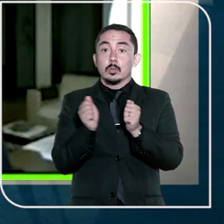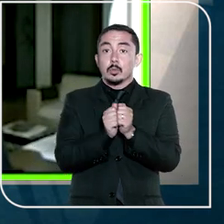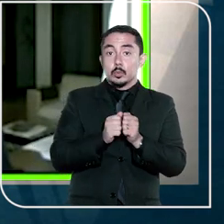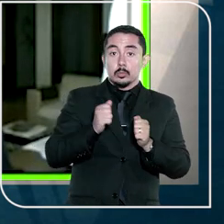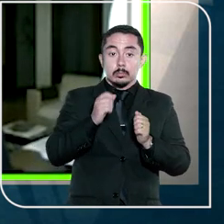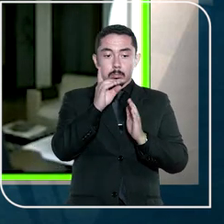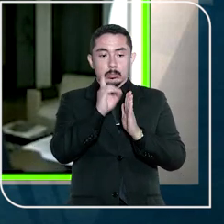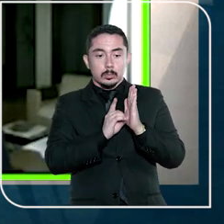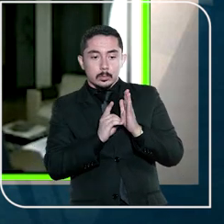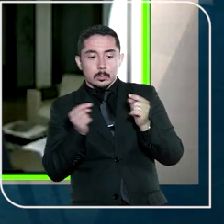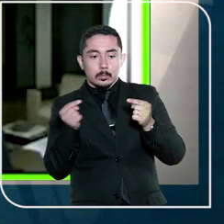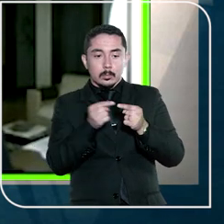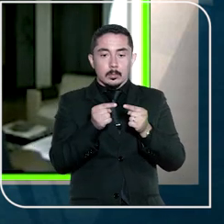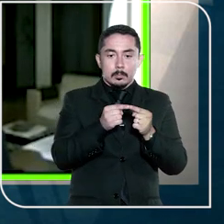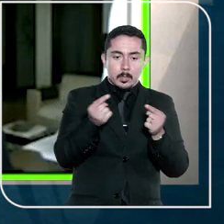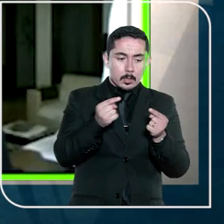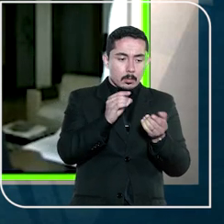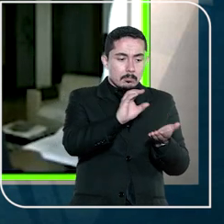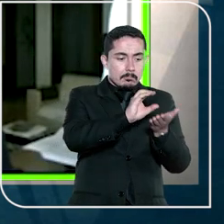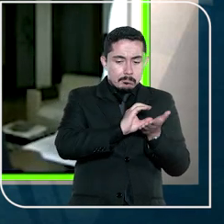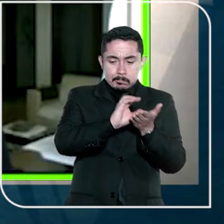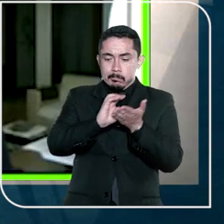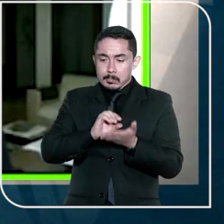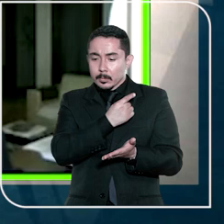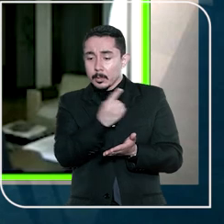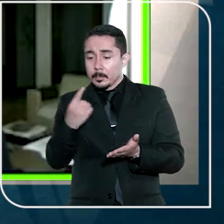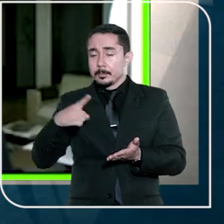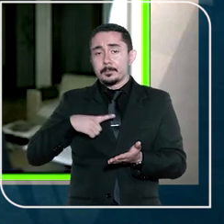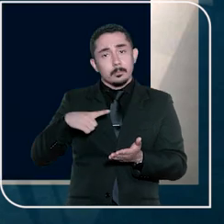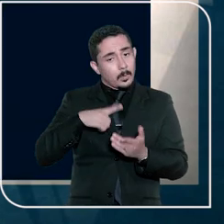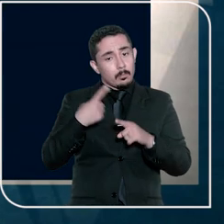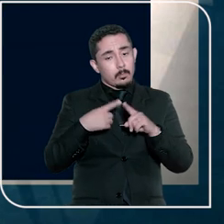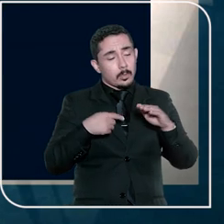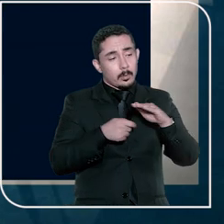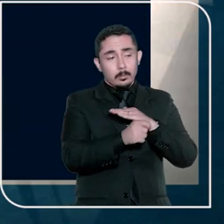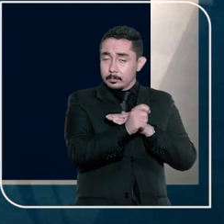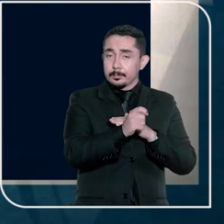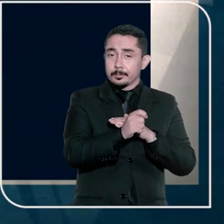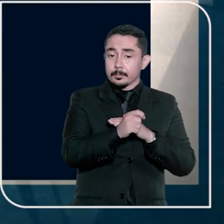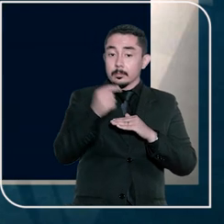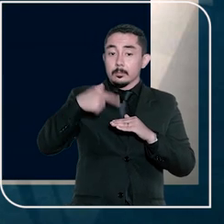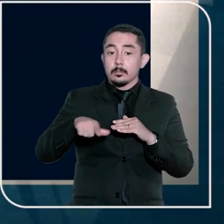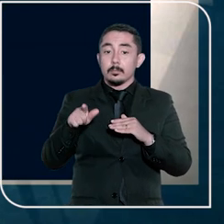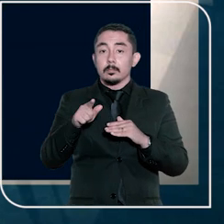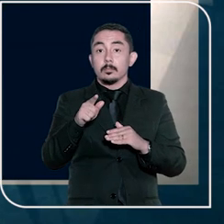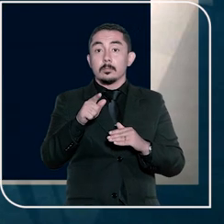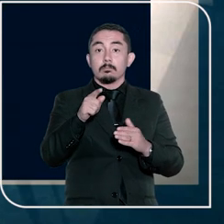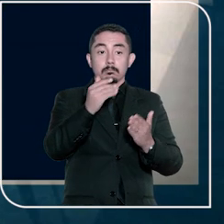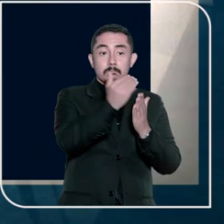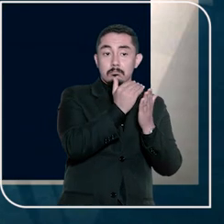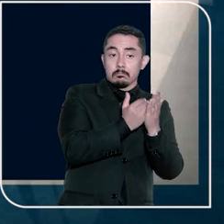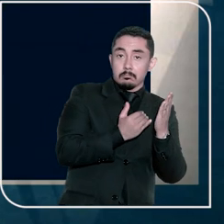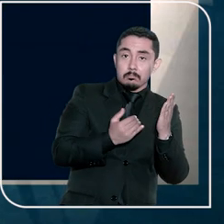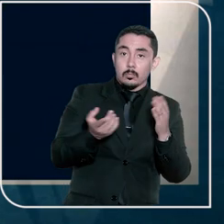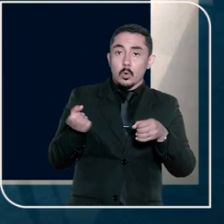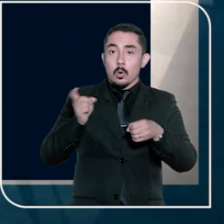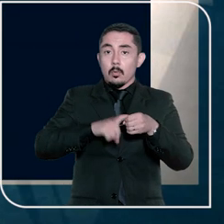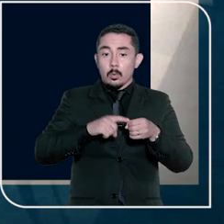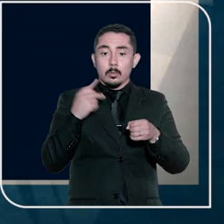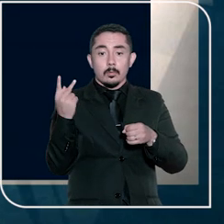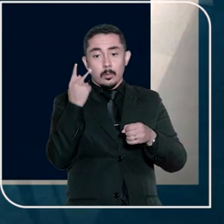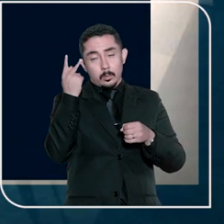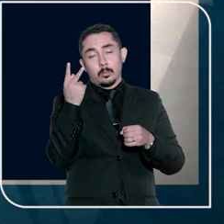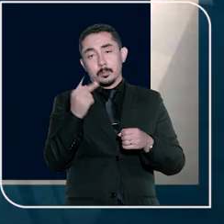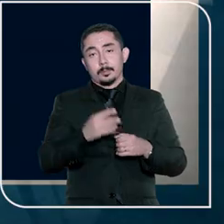positivo TM o direito subjetivo de receber sua fração individual após a revisão do plano com reversão de valores da reserva